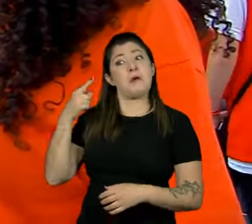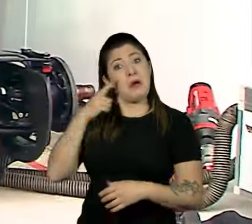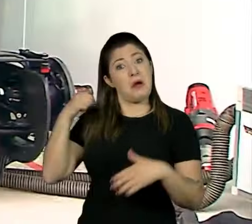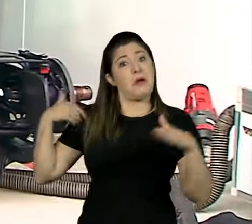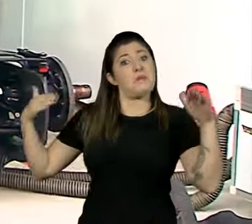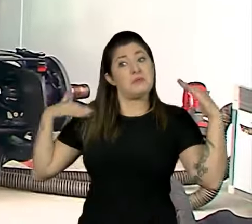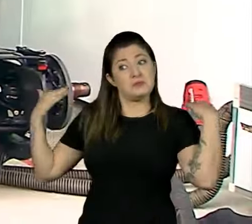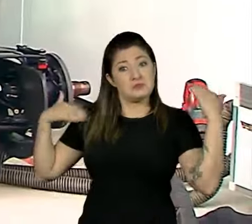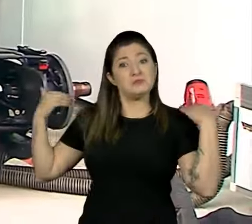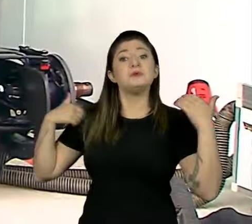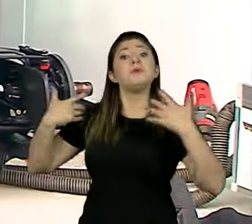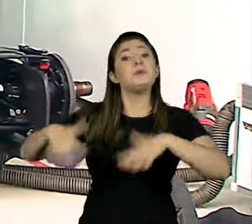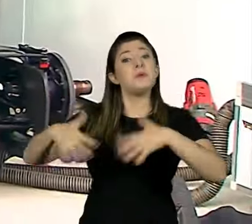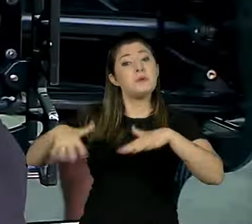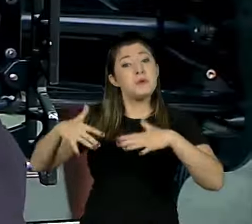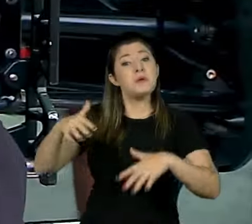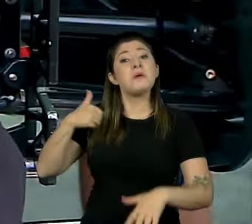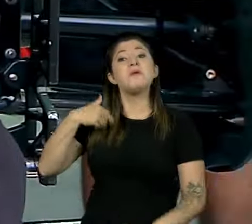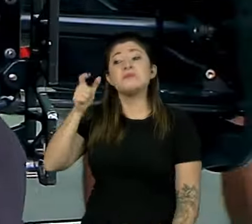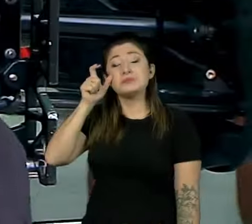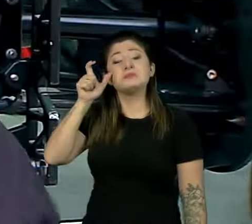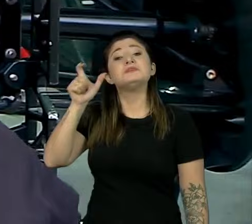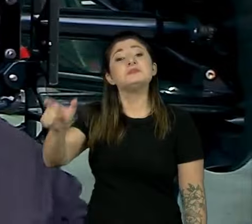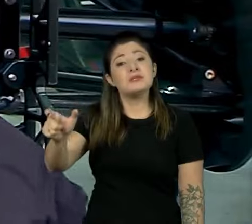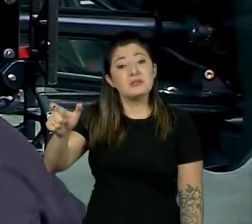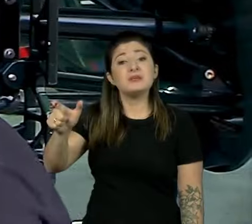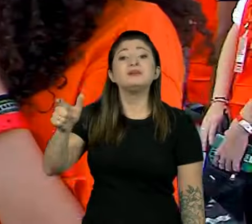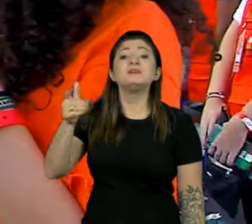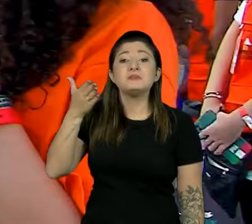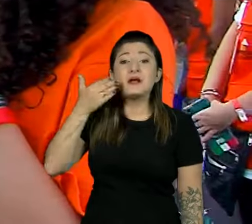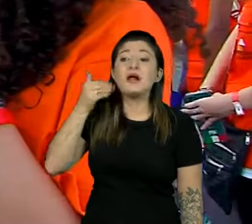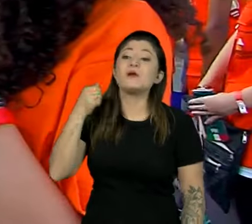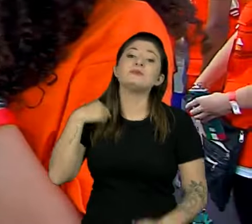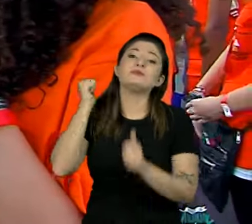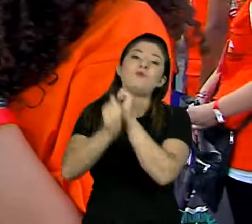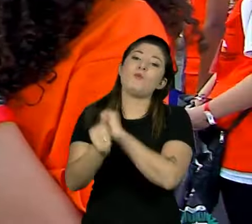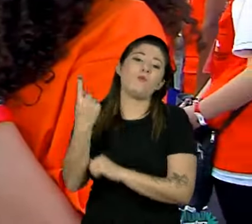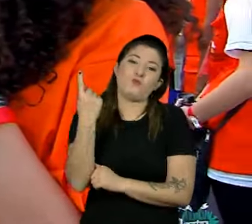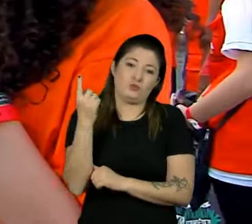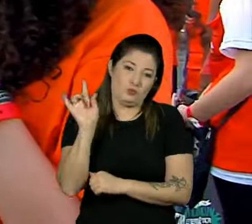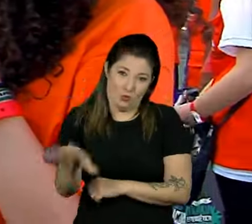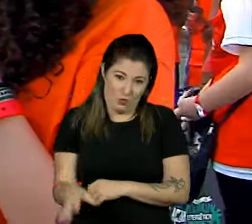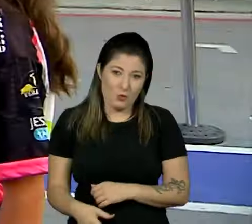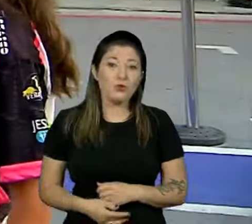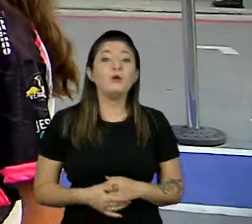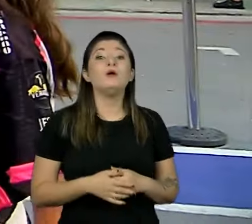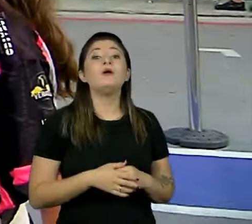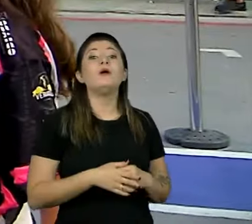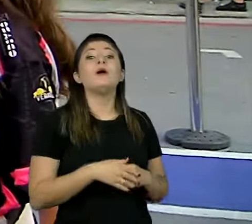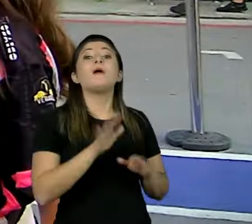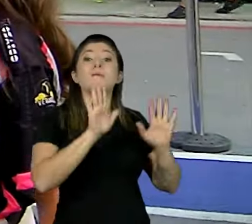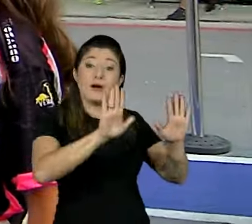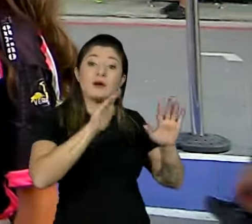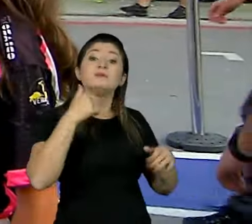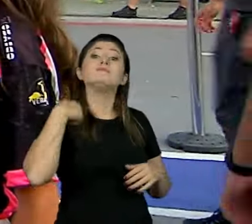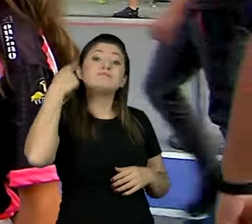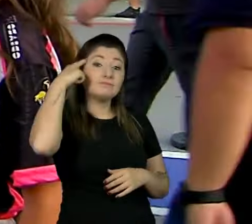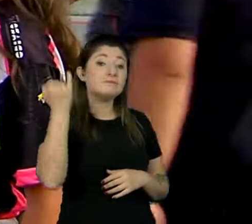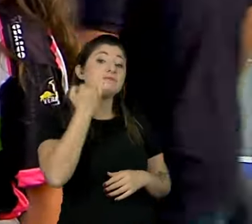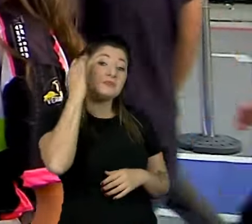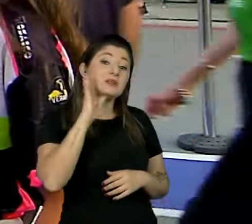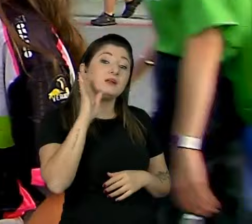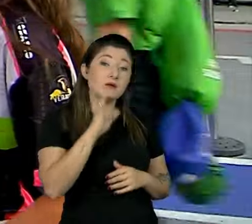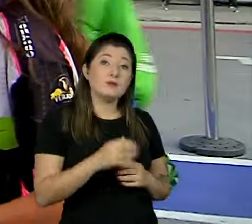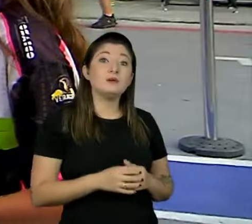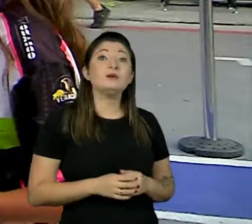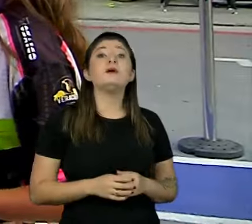como era, e eu resolvi pesquisar sobre. Eu já tinha visto sobre Fórmula 1 e eu achei bem divertido, bem interessante, porque ajuda nas cidades. Assim, eu acho que uma ação do futuro,